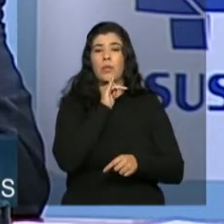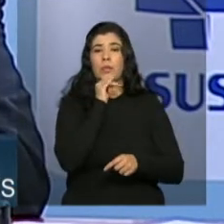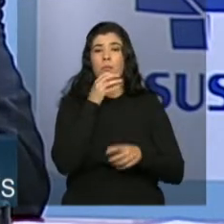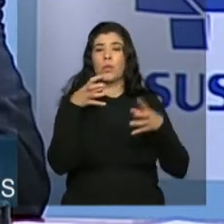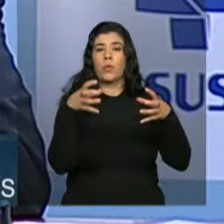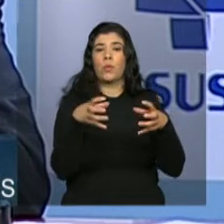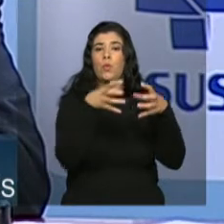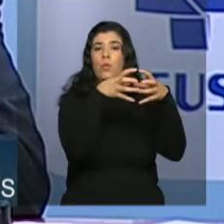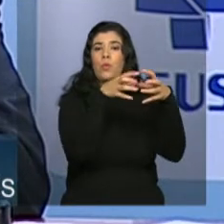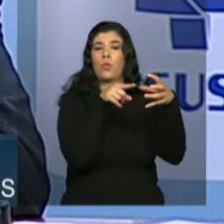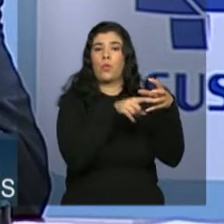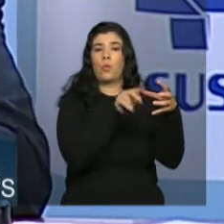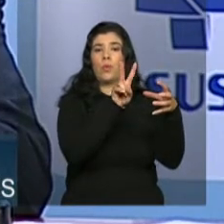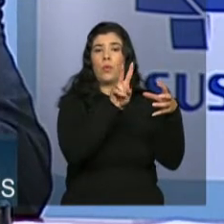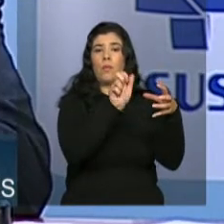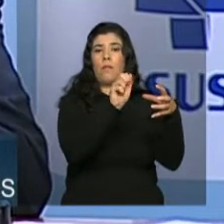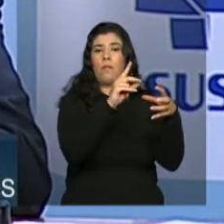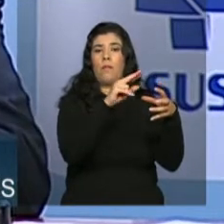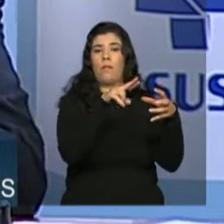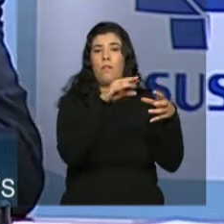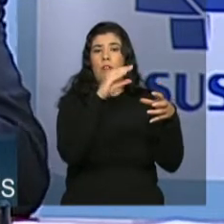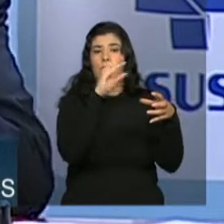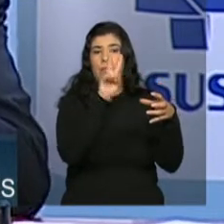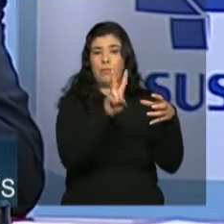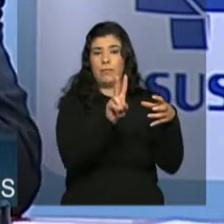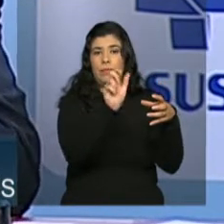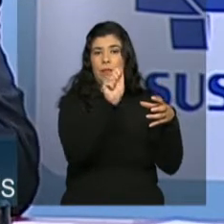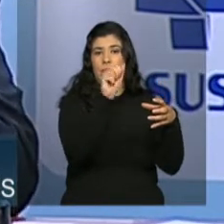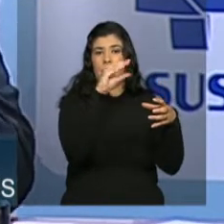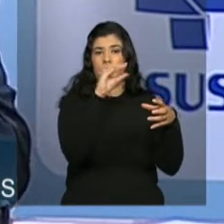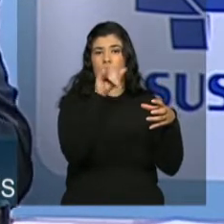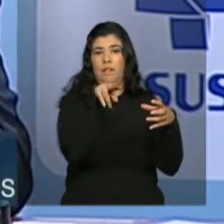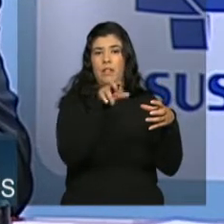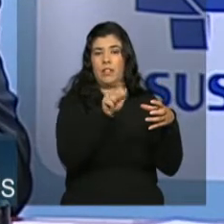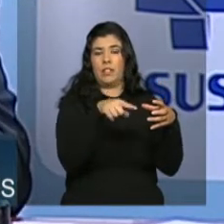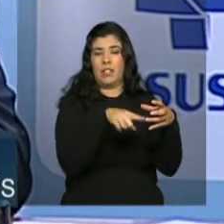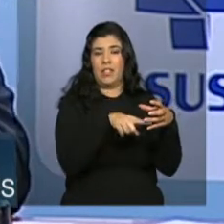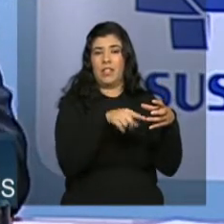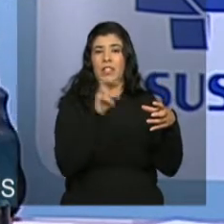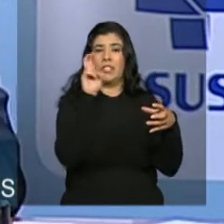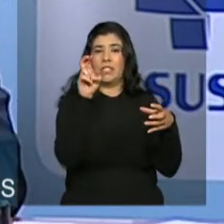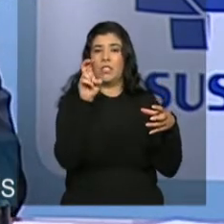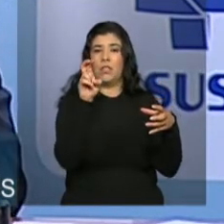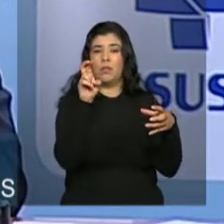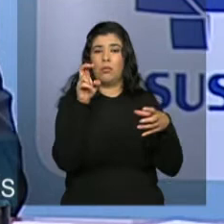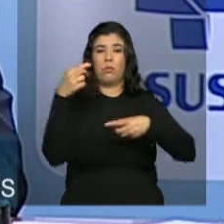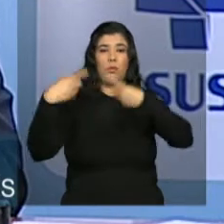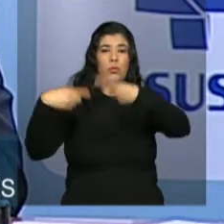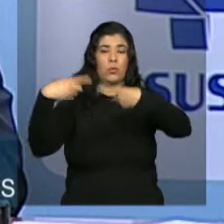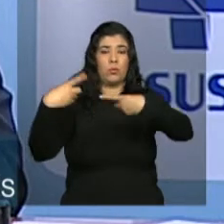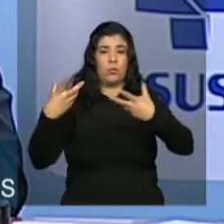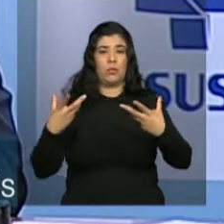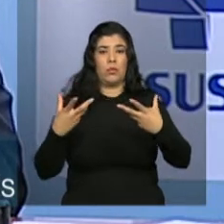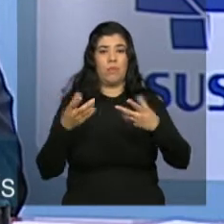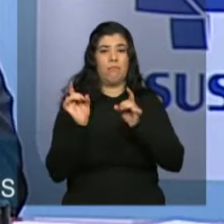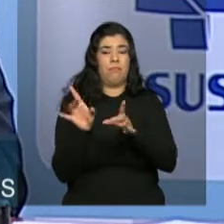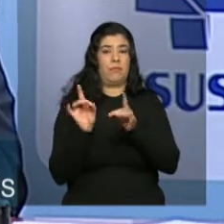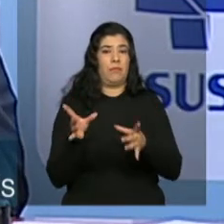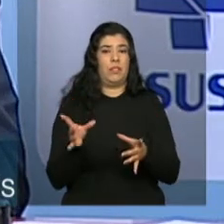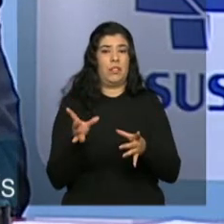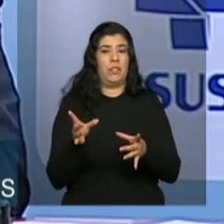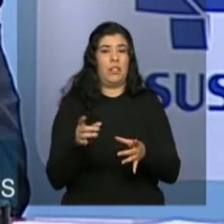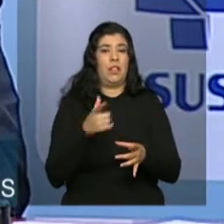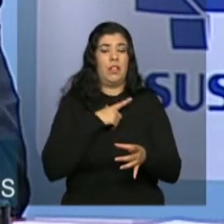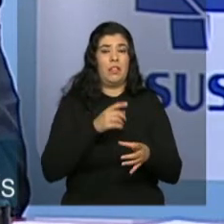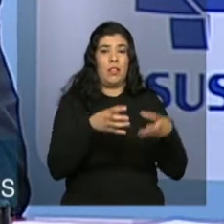agrupava tudo você tem vacina que não tem que tem disputa tem cinco fabricantes não tem vacina que é para tendo só tem um não é